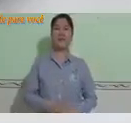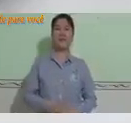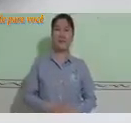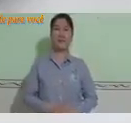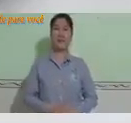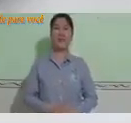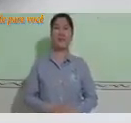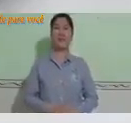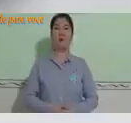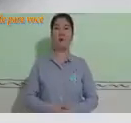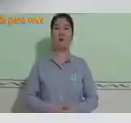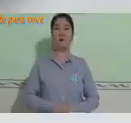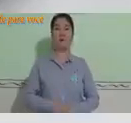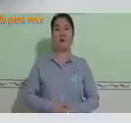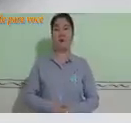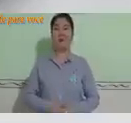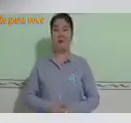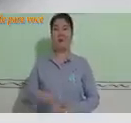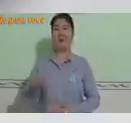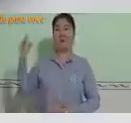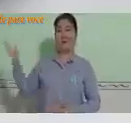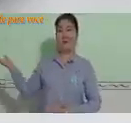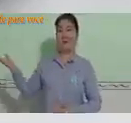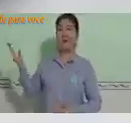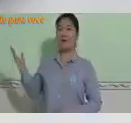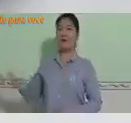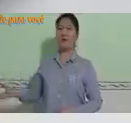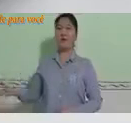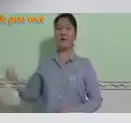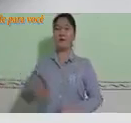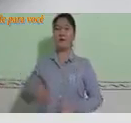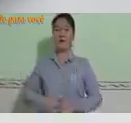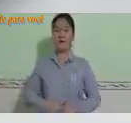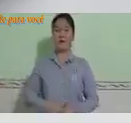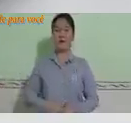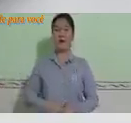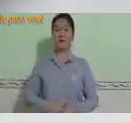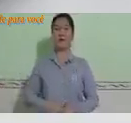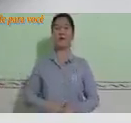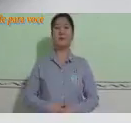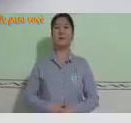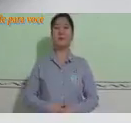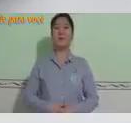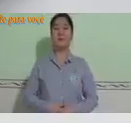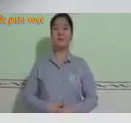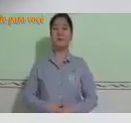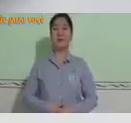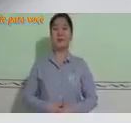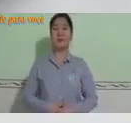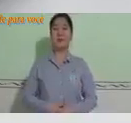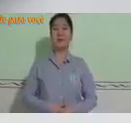PSIADETEST e acento agudo COLO. A biópsia de testículo é usada principalmente quando o resultado do espermograma está